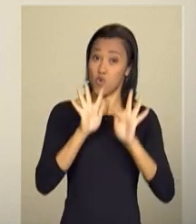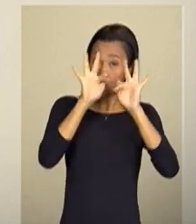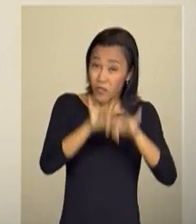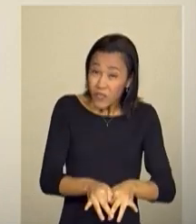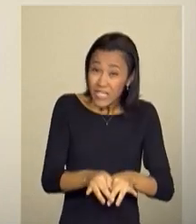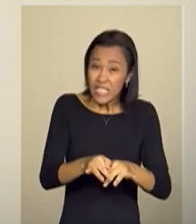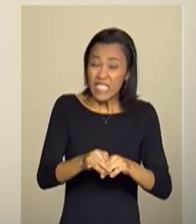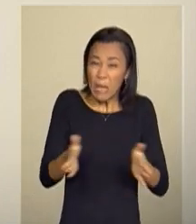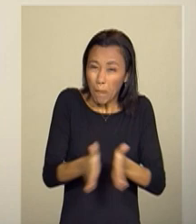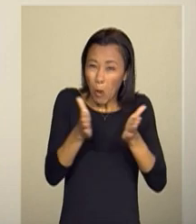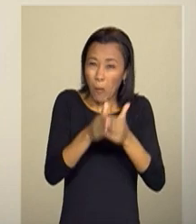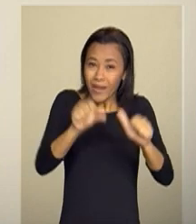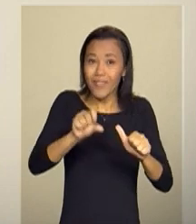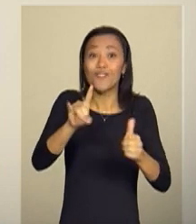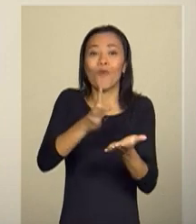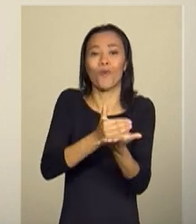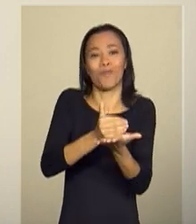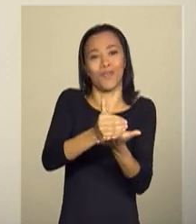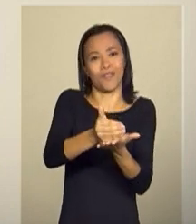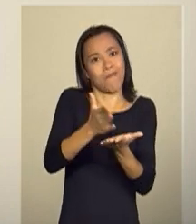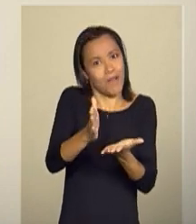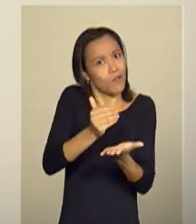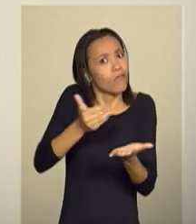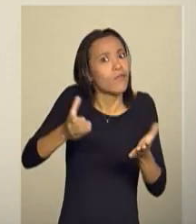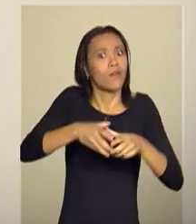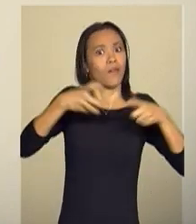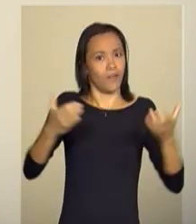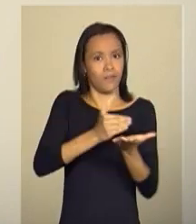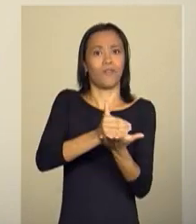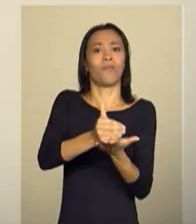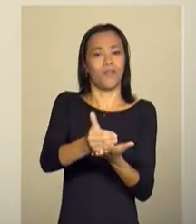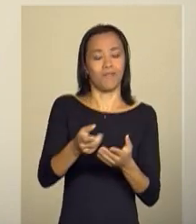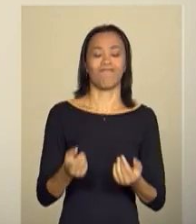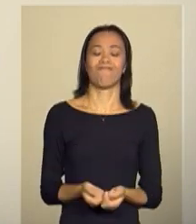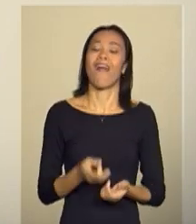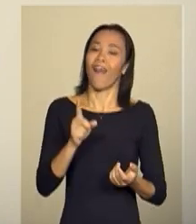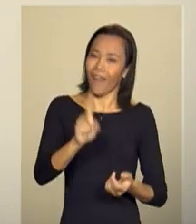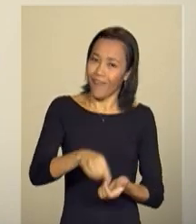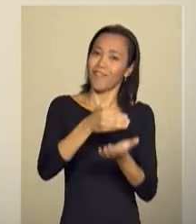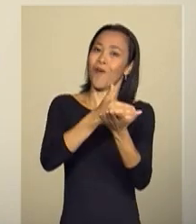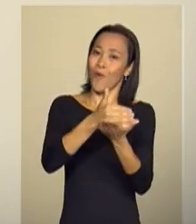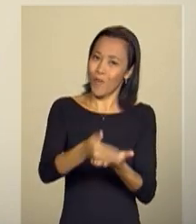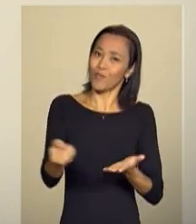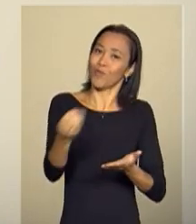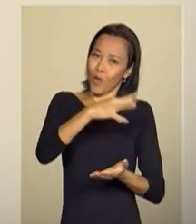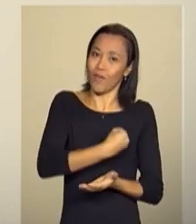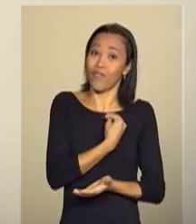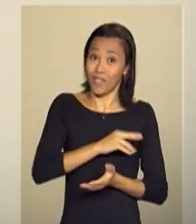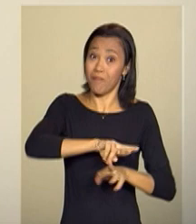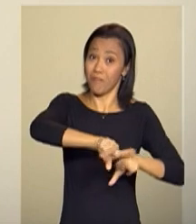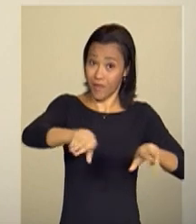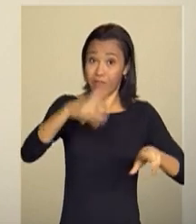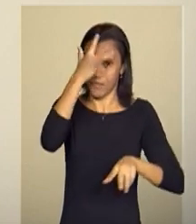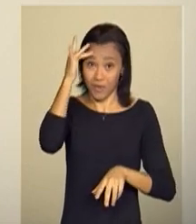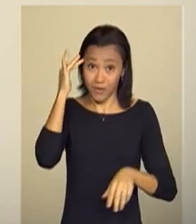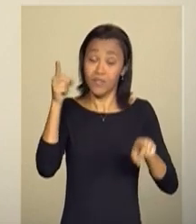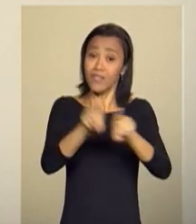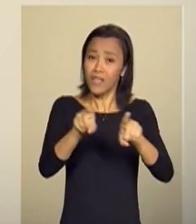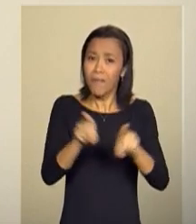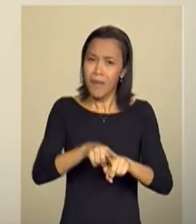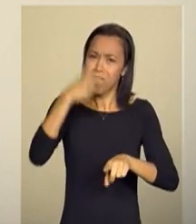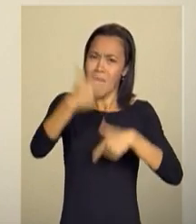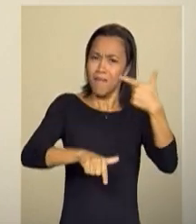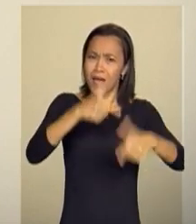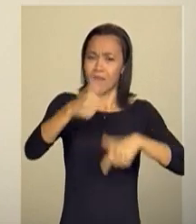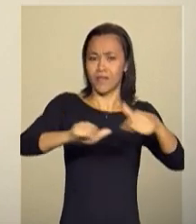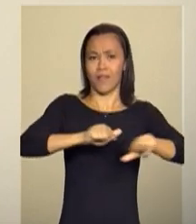miséria é só um começo mas é um grande começo Luciano é presidenta é o começo de uma nova vida para muita gente e de mais ações do